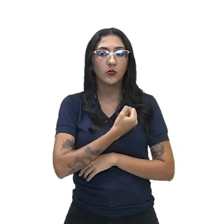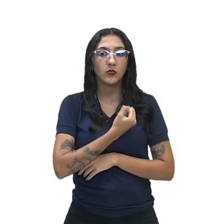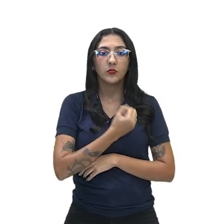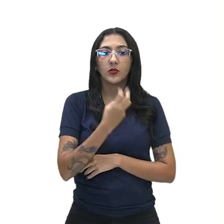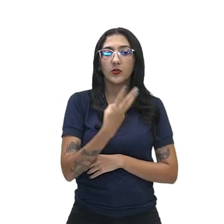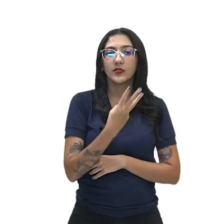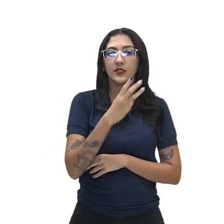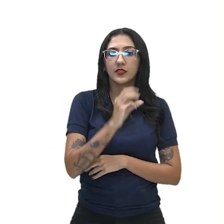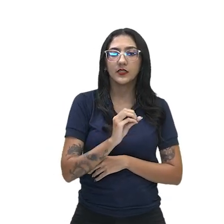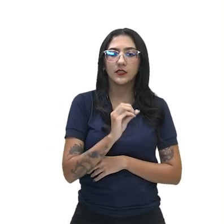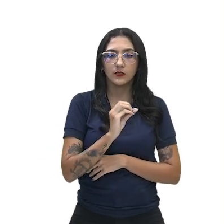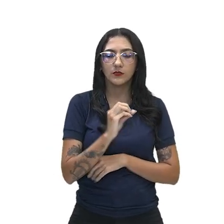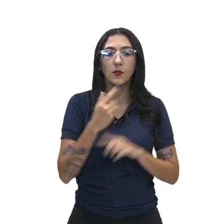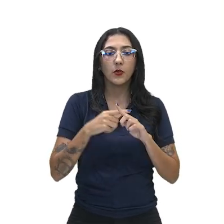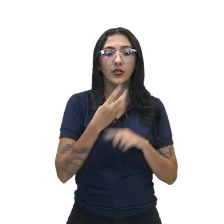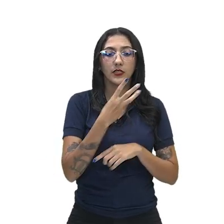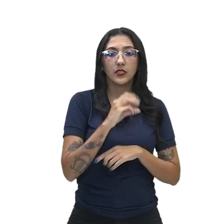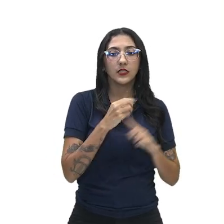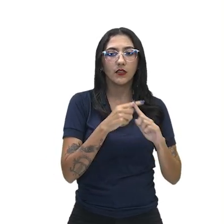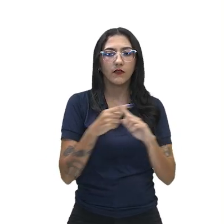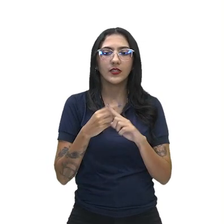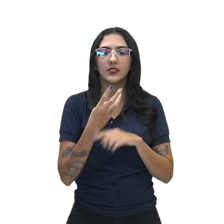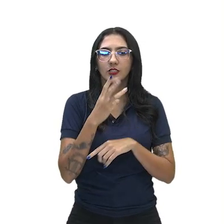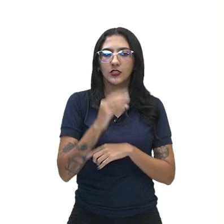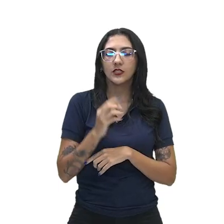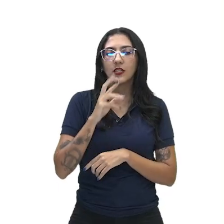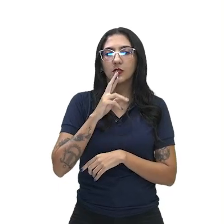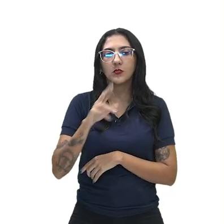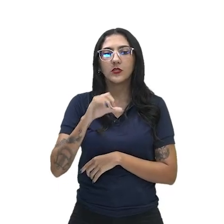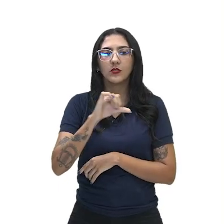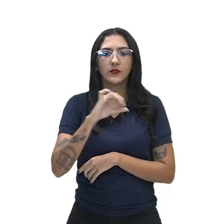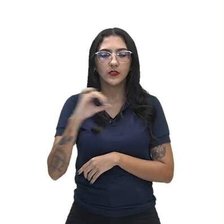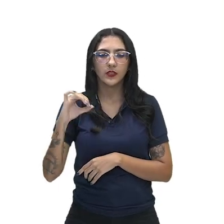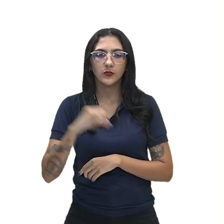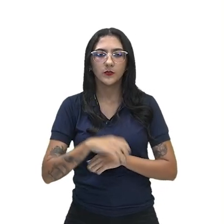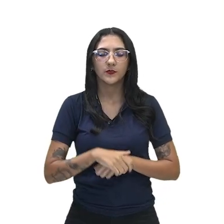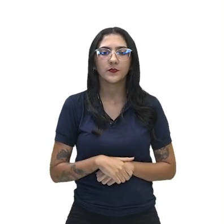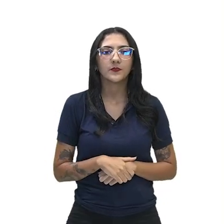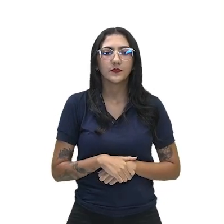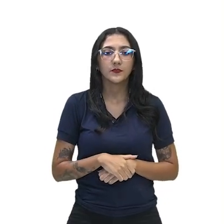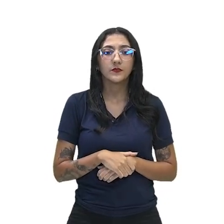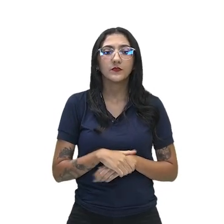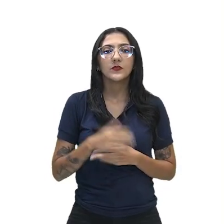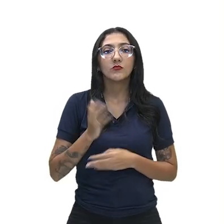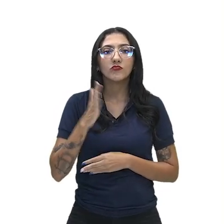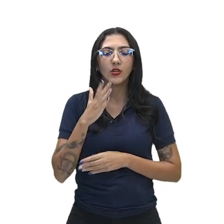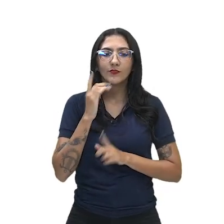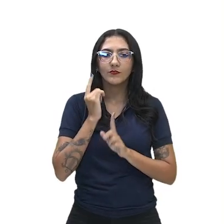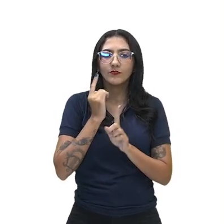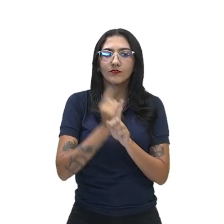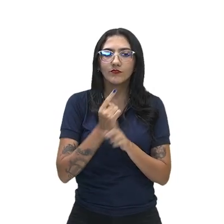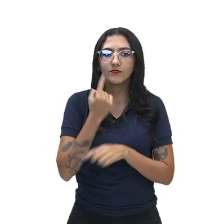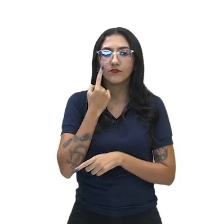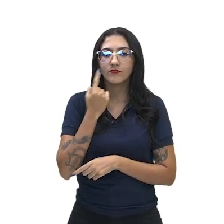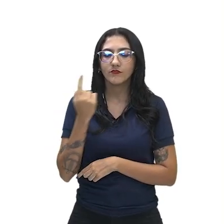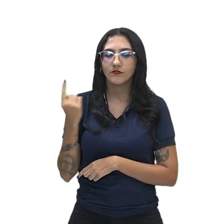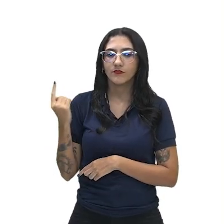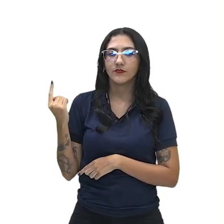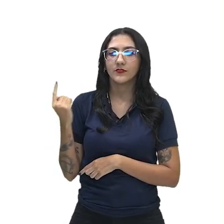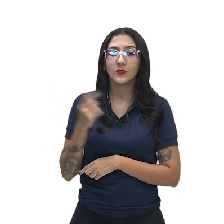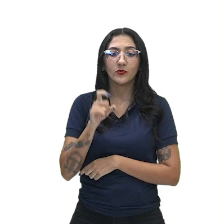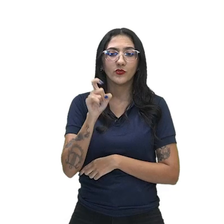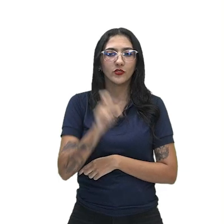30 vezes 30 é 900. Então, o que a gente acabou de descobrir aqui? O valor do